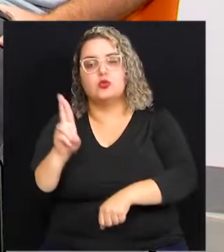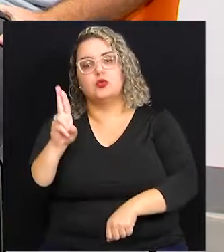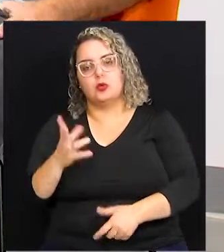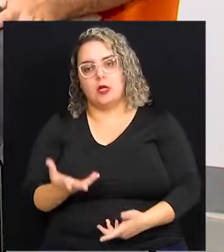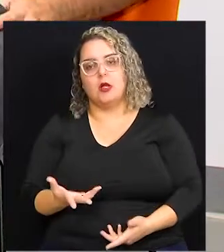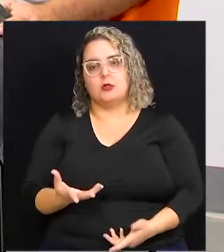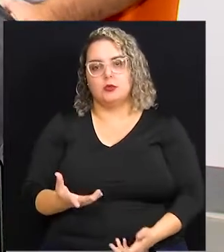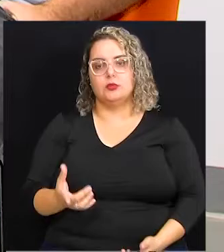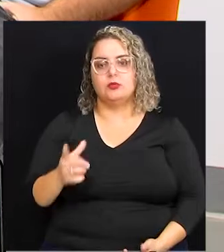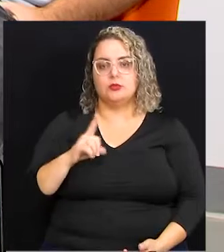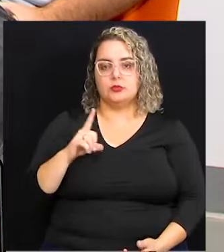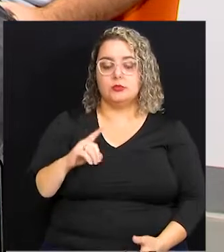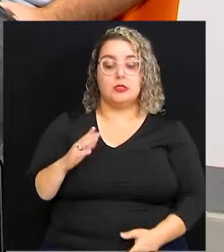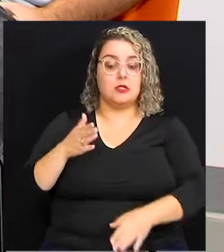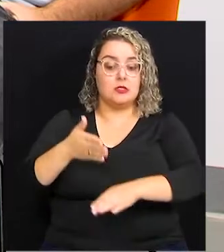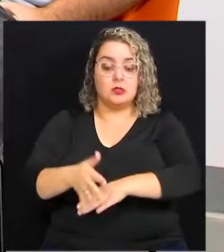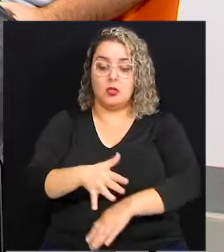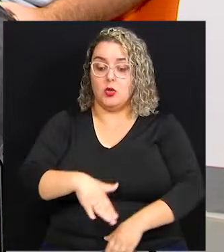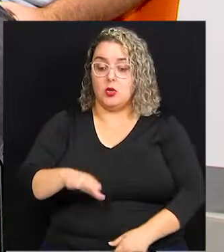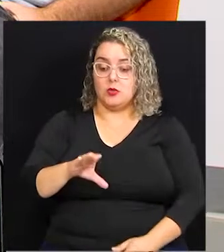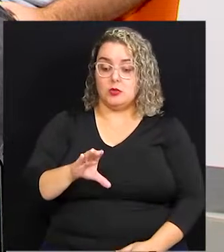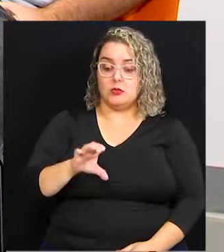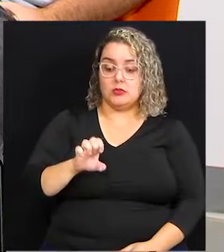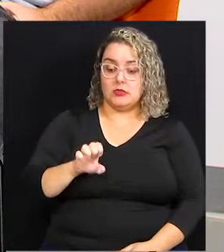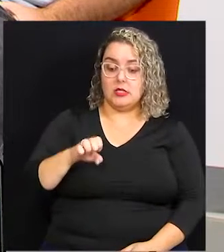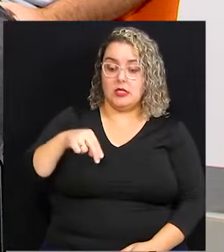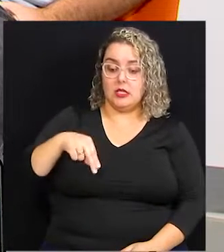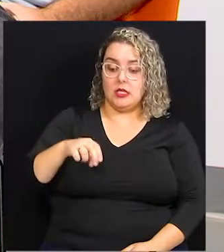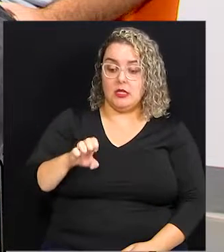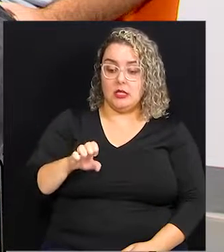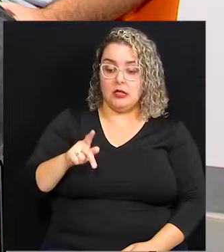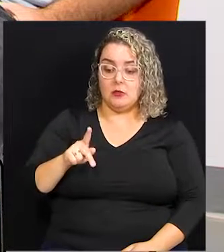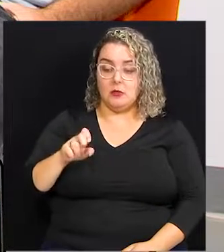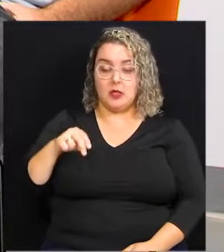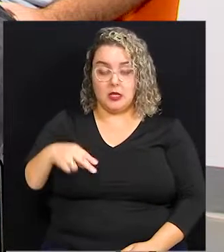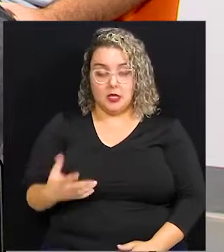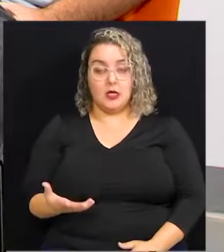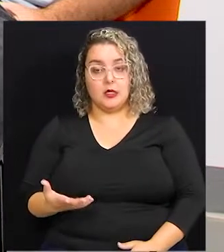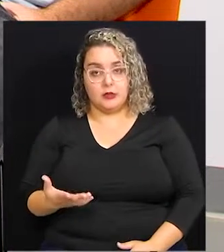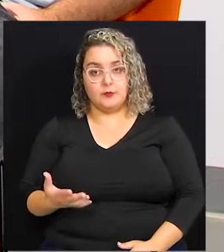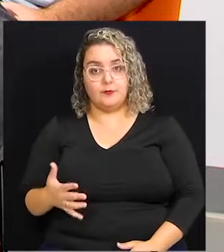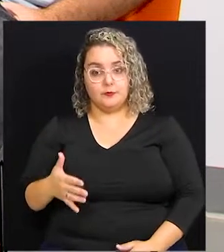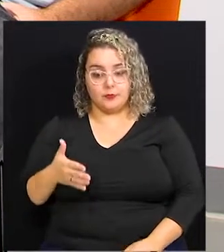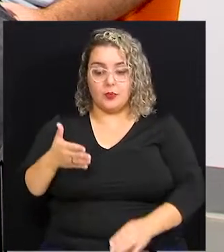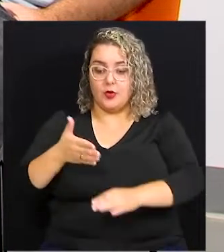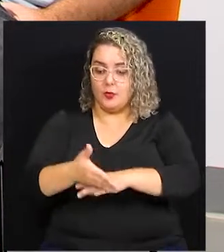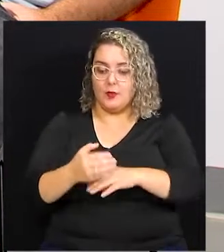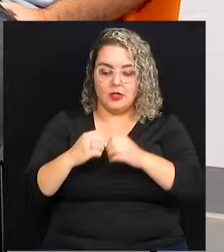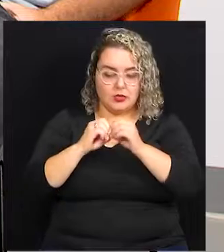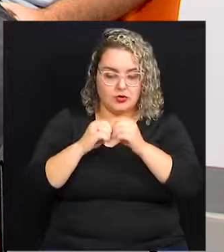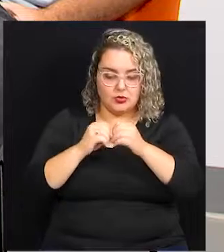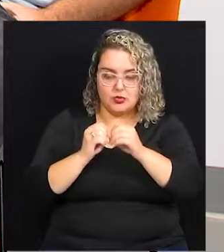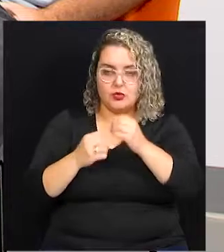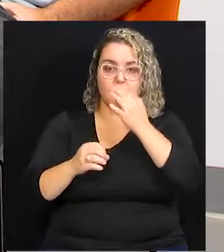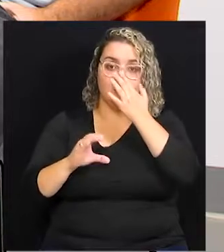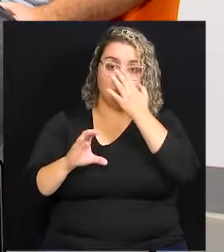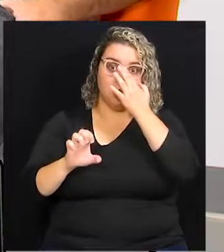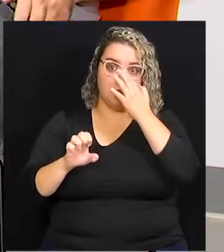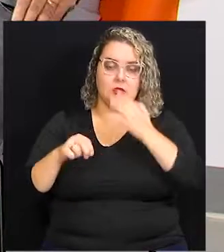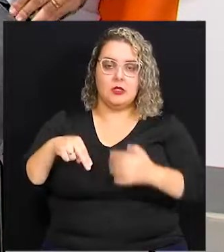Tem essa imersão no CNPEM, que atrai muito essa imersão. ou seja, essa participação do laboratório